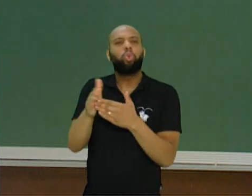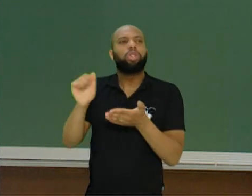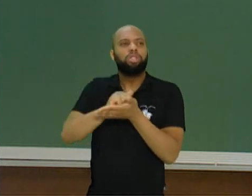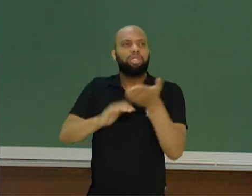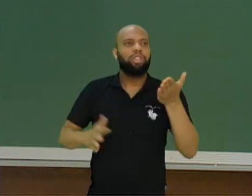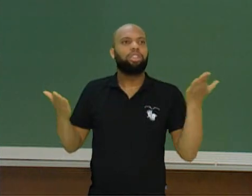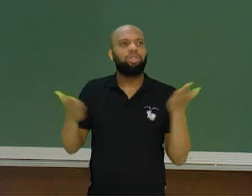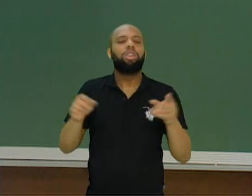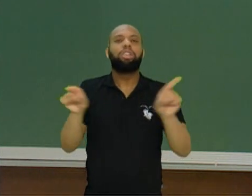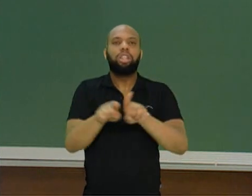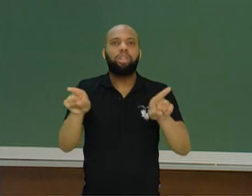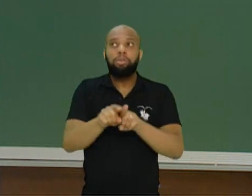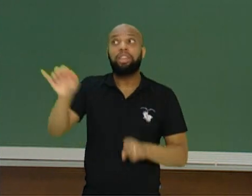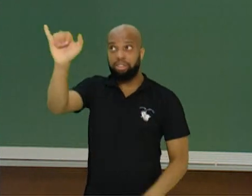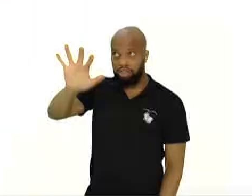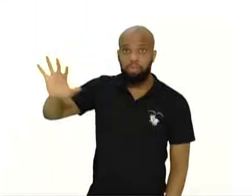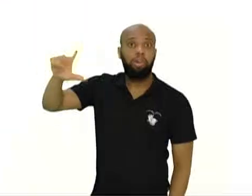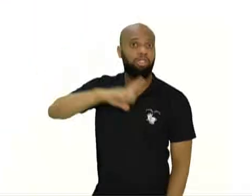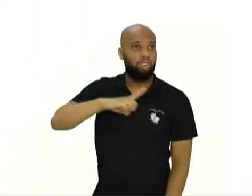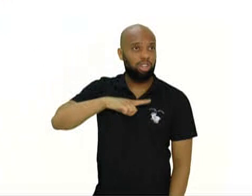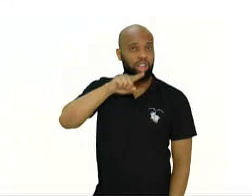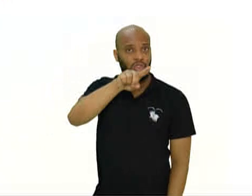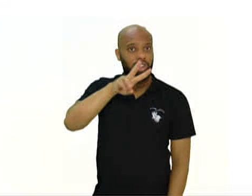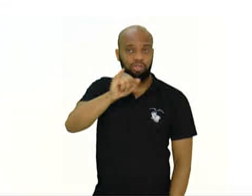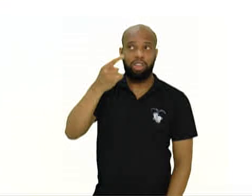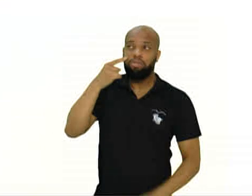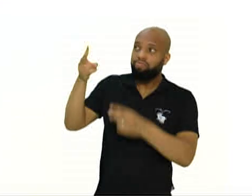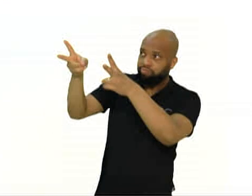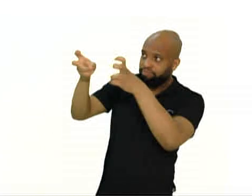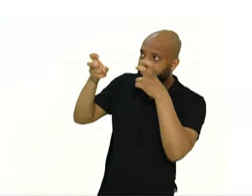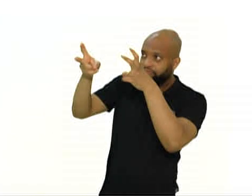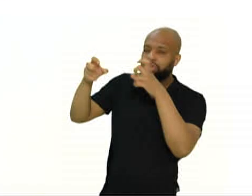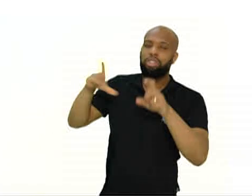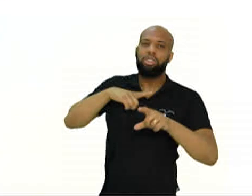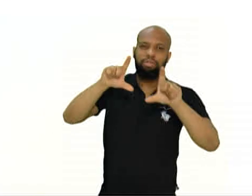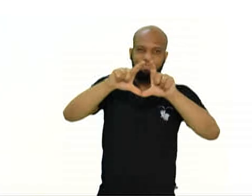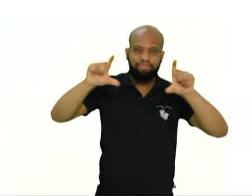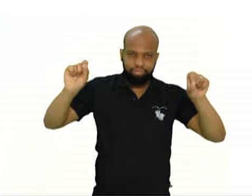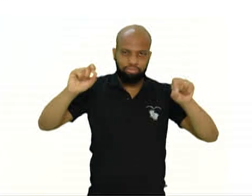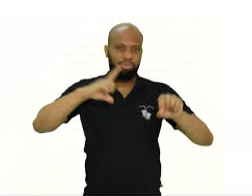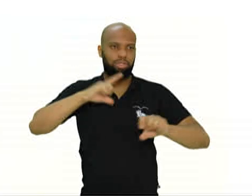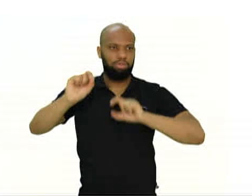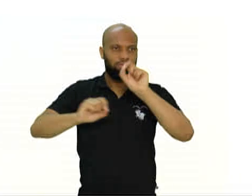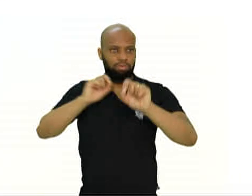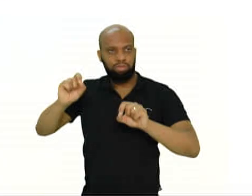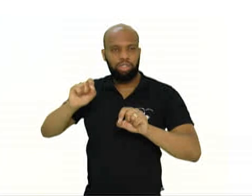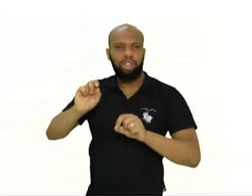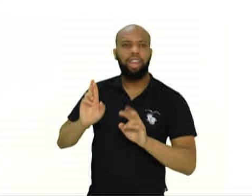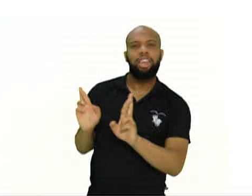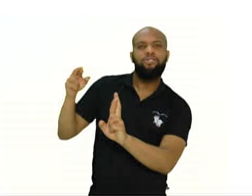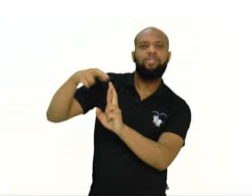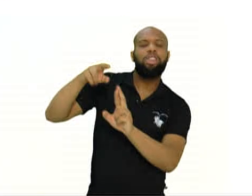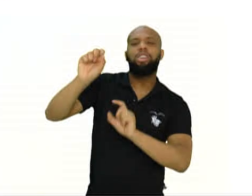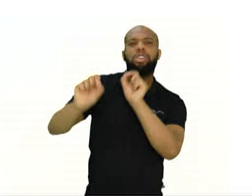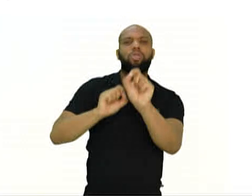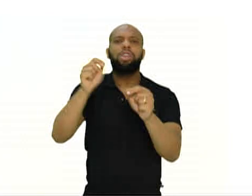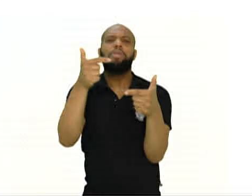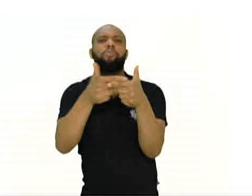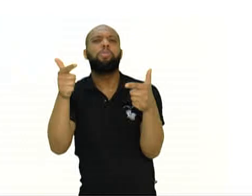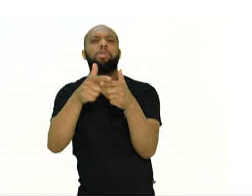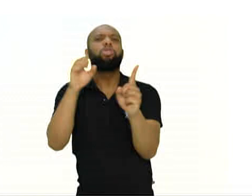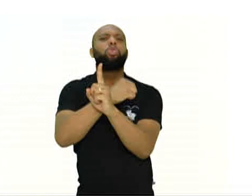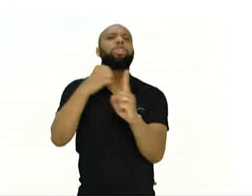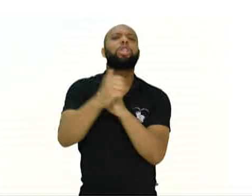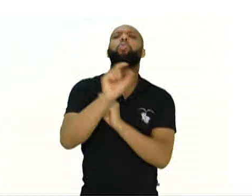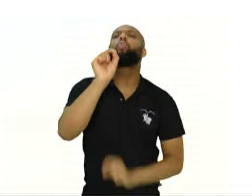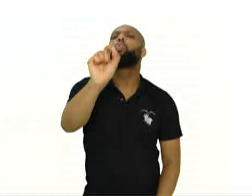atividade, ela também é sobre uma charge, né? Essa charge aqui, ela faz referência a qual problema